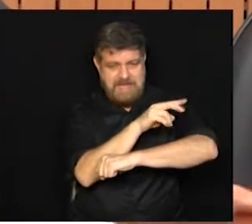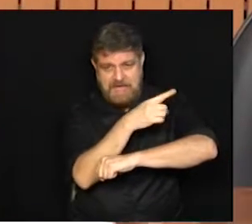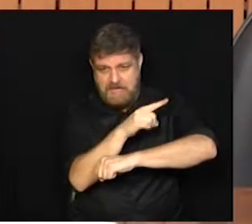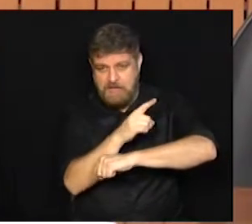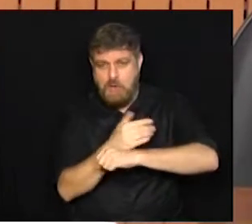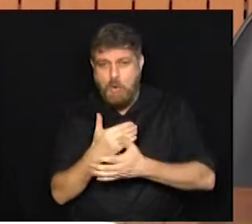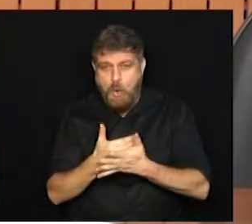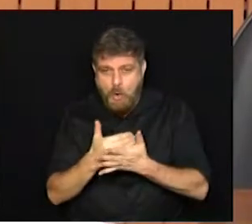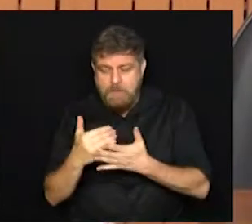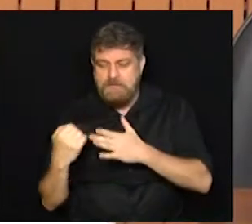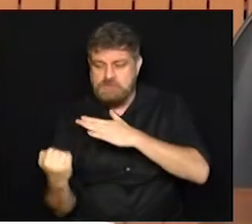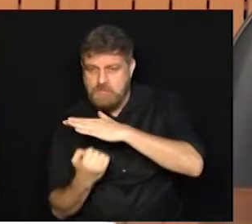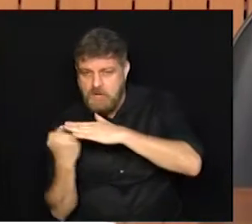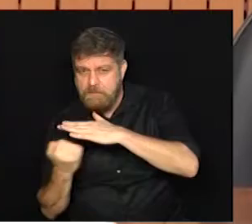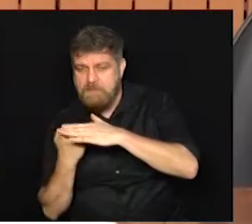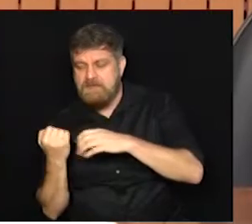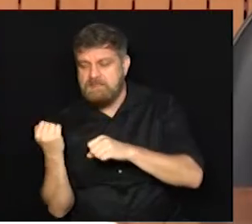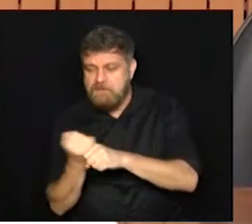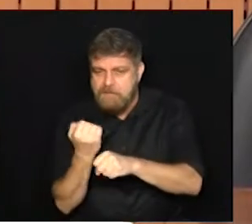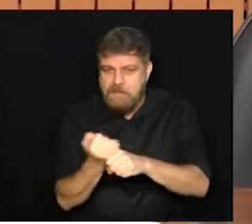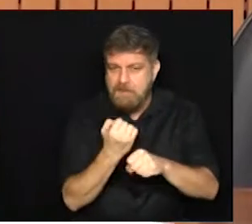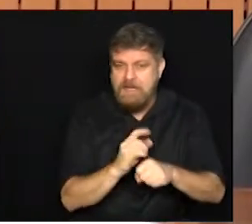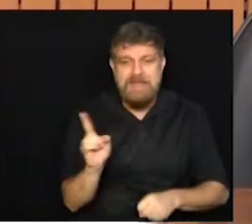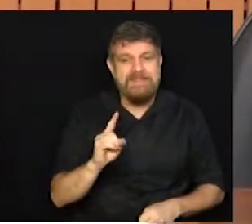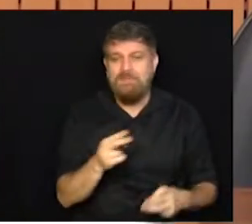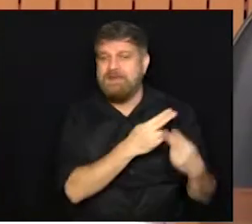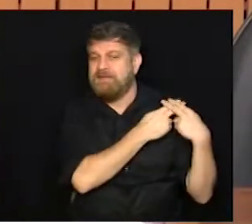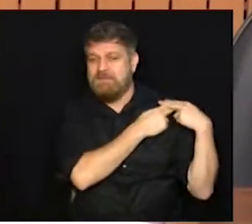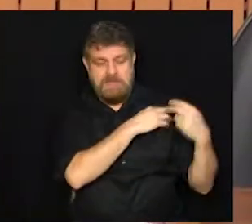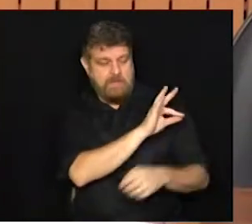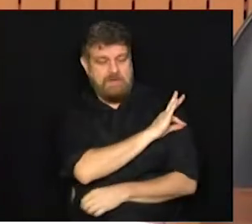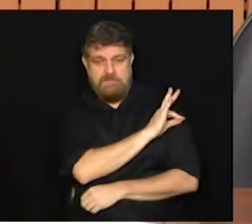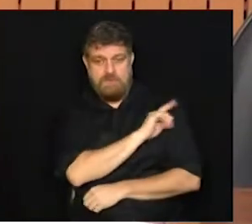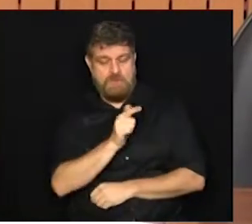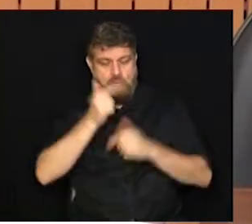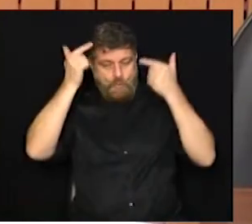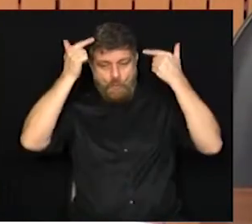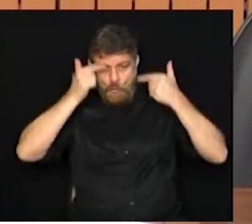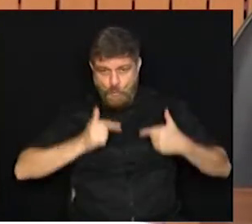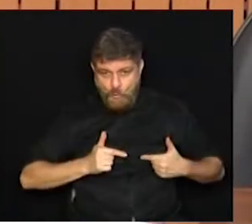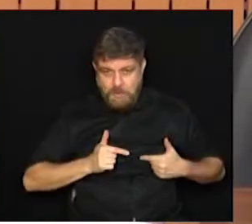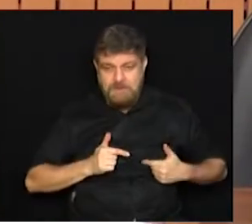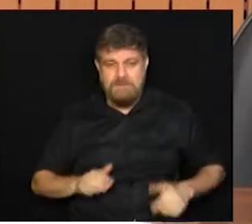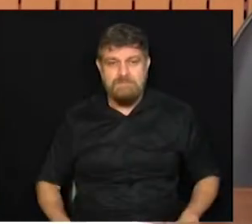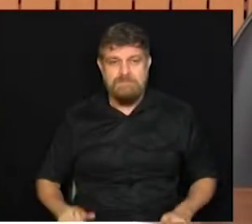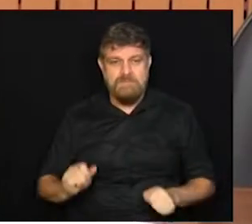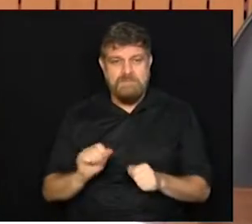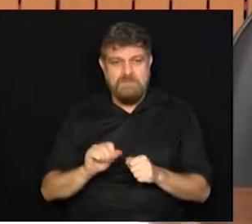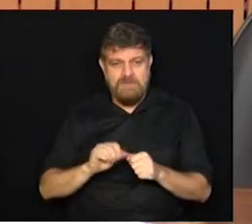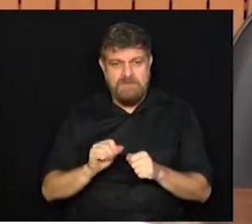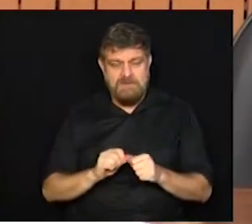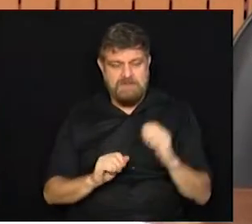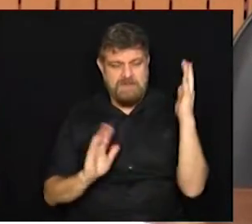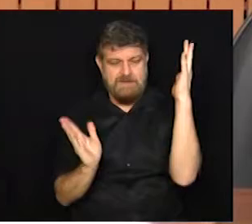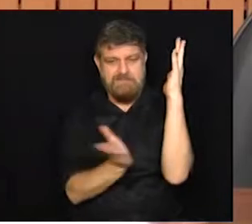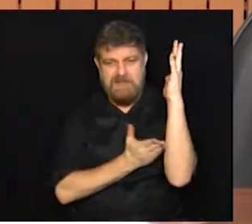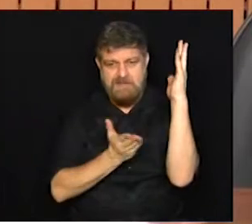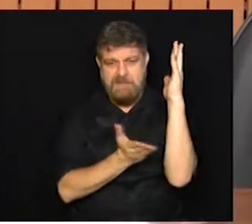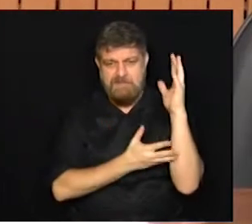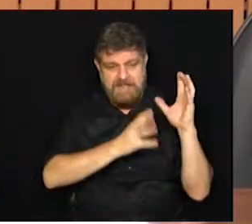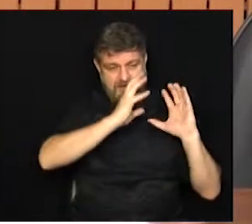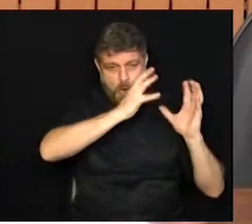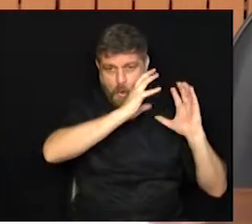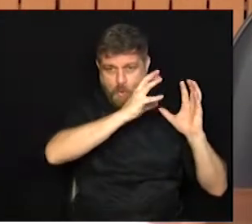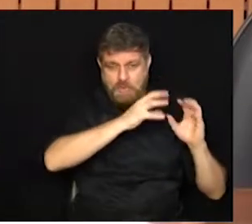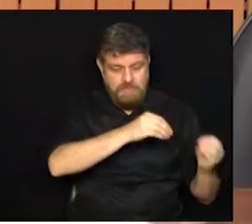uma empresa que não era a prefeitura quem estava executando, mas aí ela removeu alguns coqueiros, palmeiras, aí